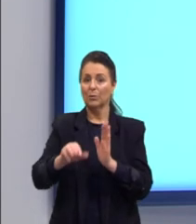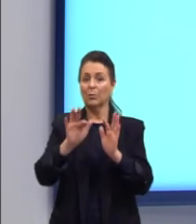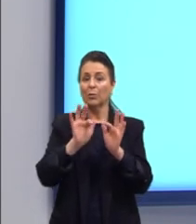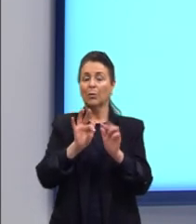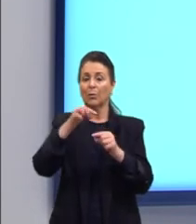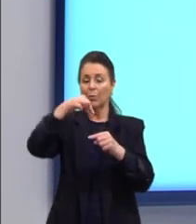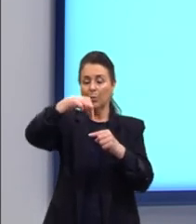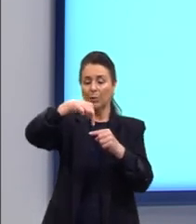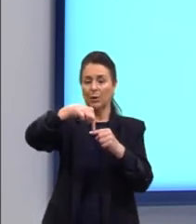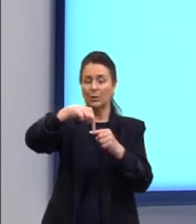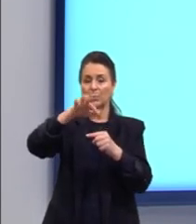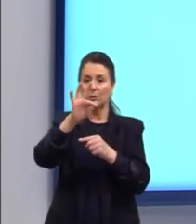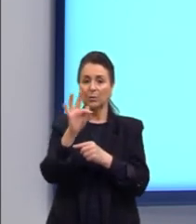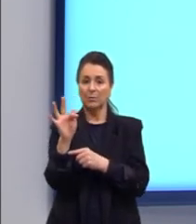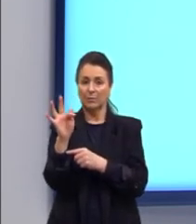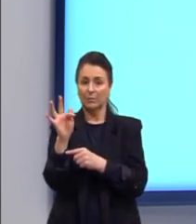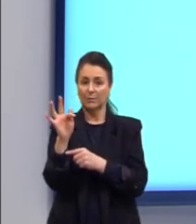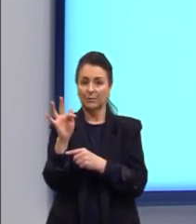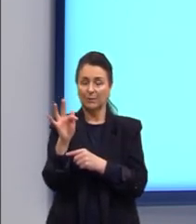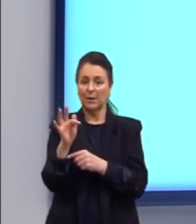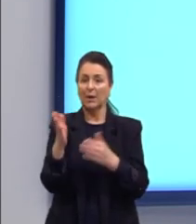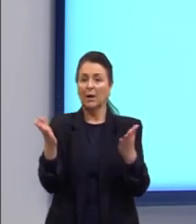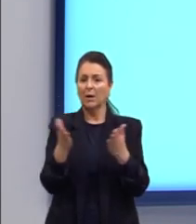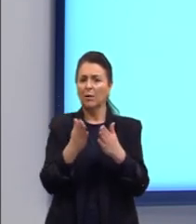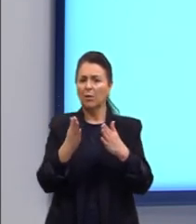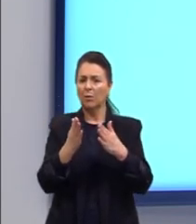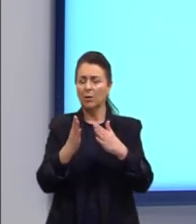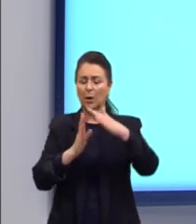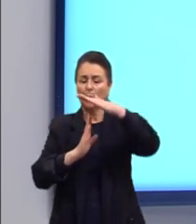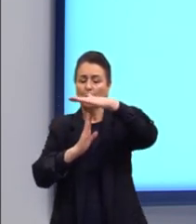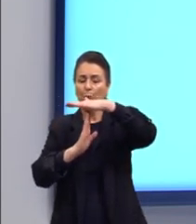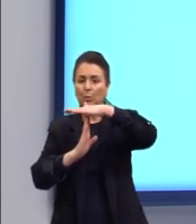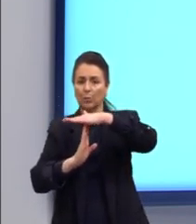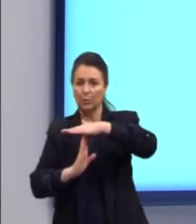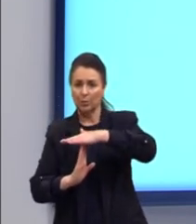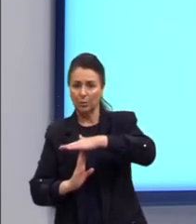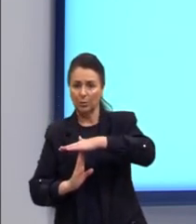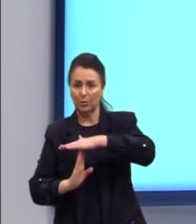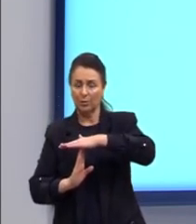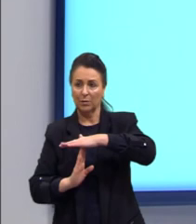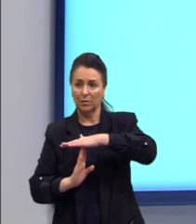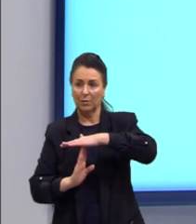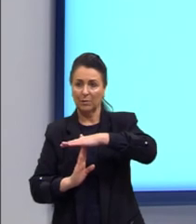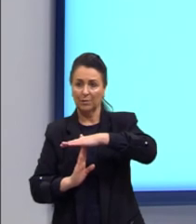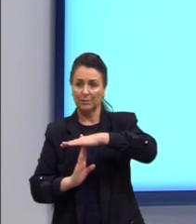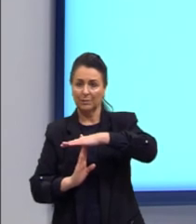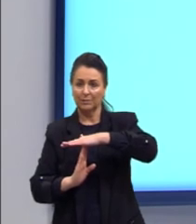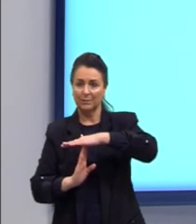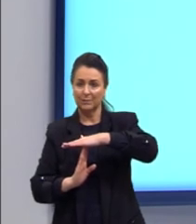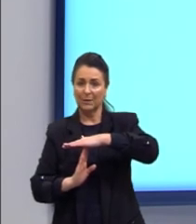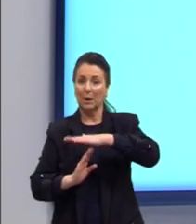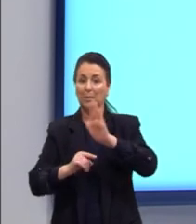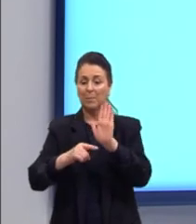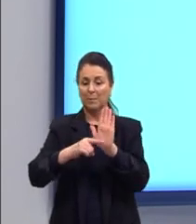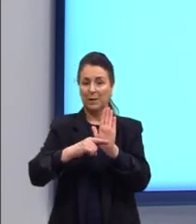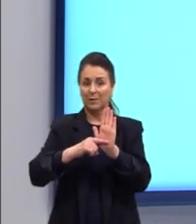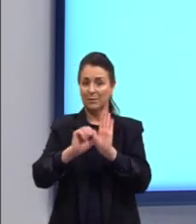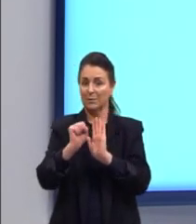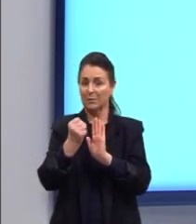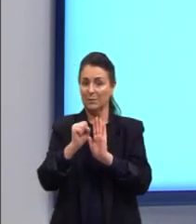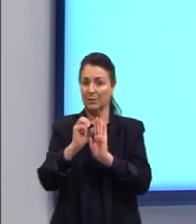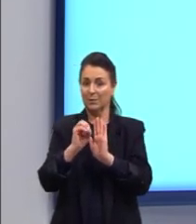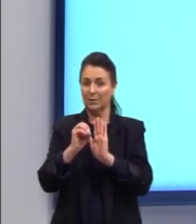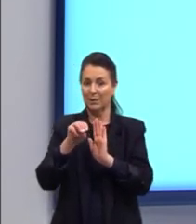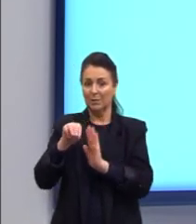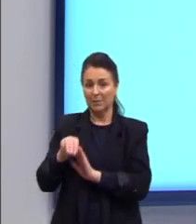nosso eixo vertical agora para chegar no ponto mais baixo então eu vou descer menos 80 né 80